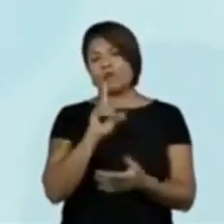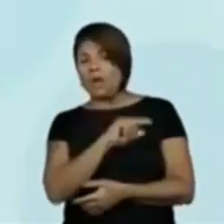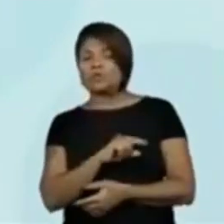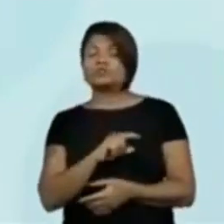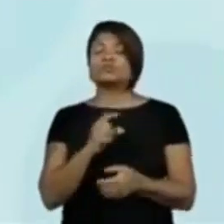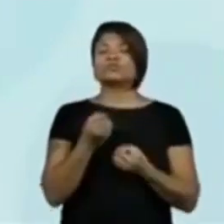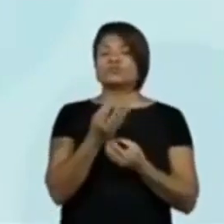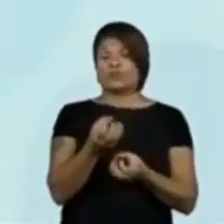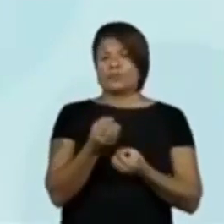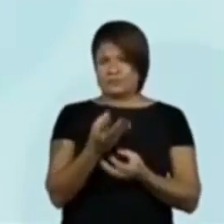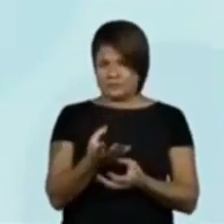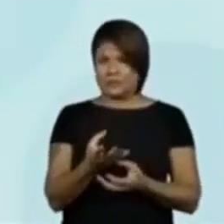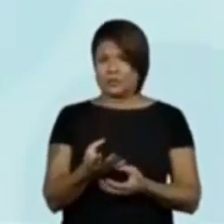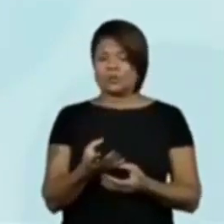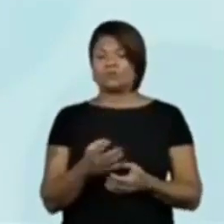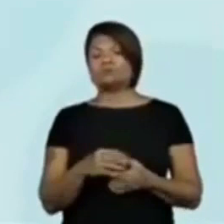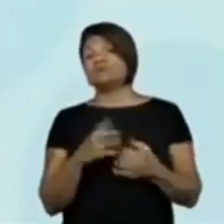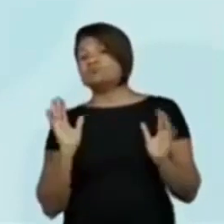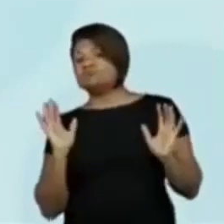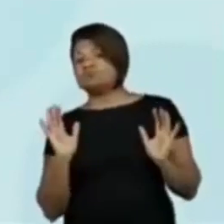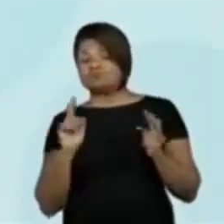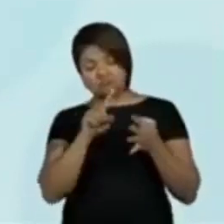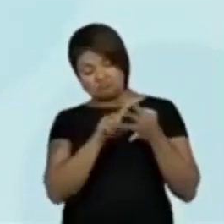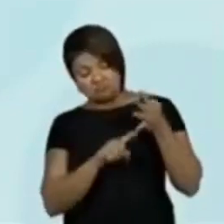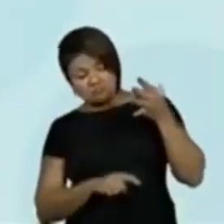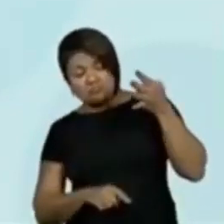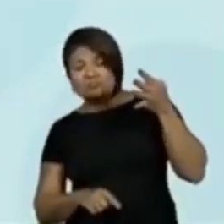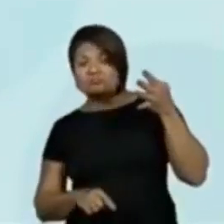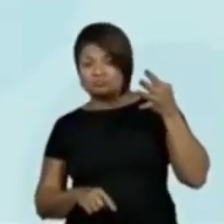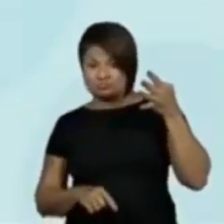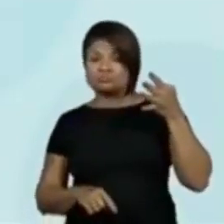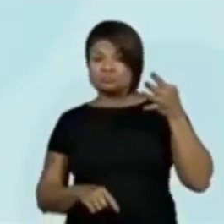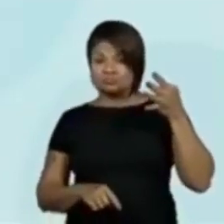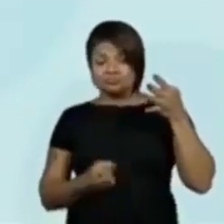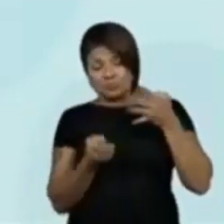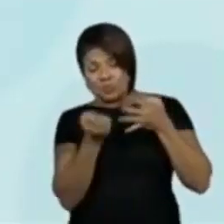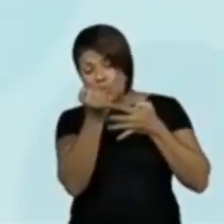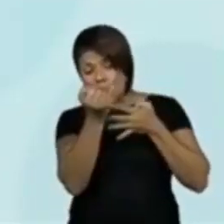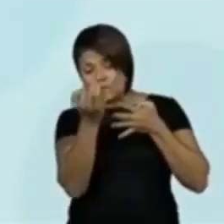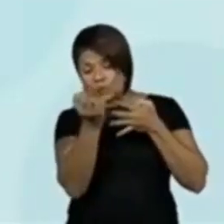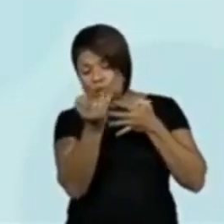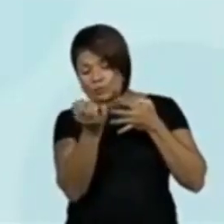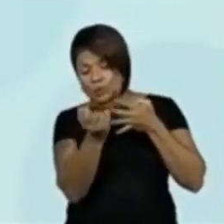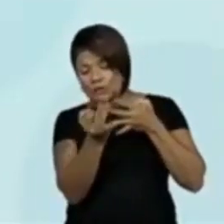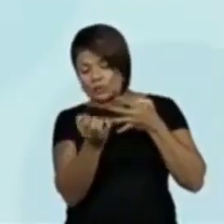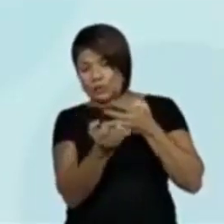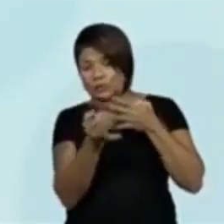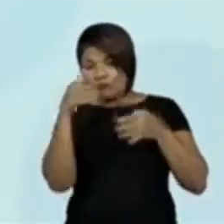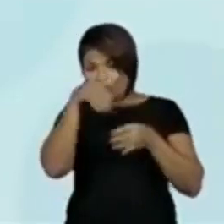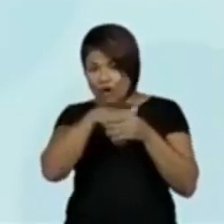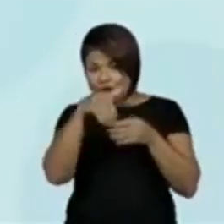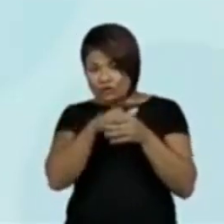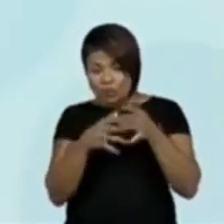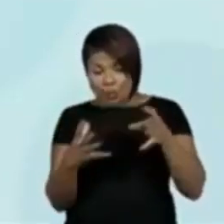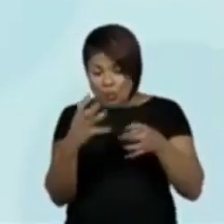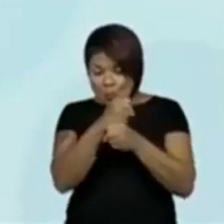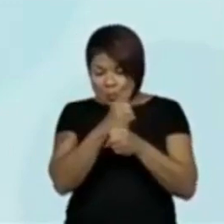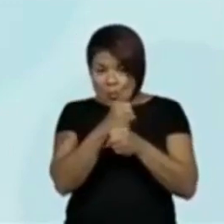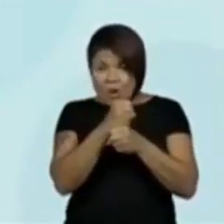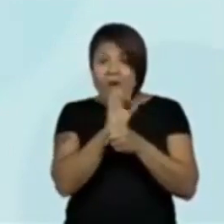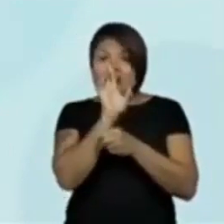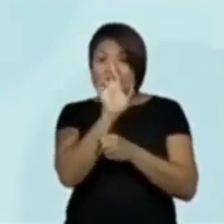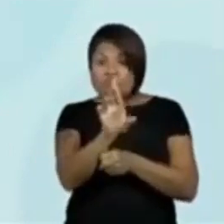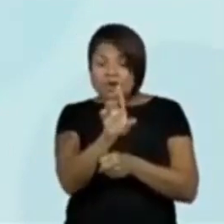essa informação de que os 4 dinossauros, a quantidade de votos resulta em 61. Uma